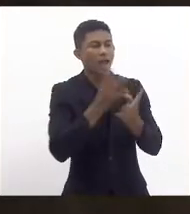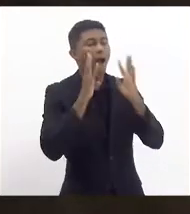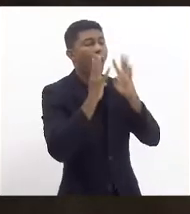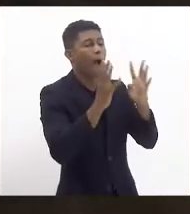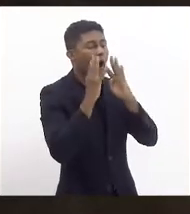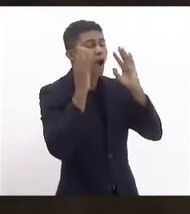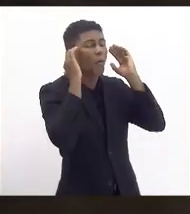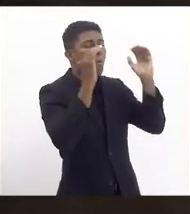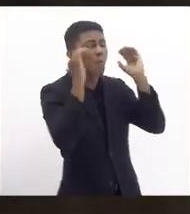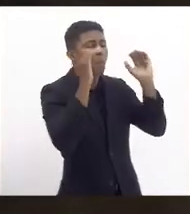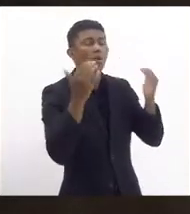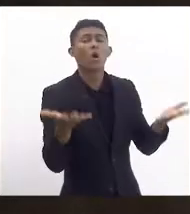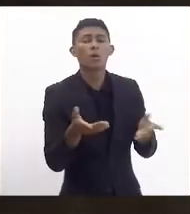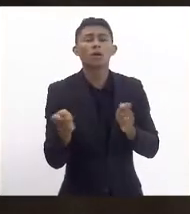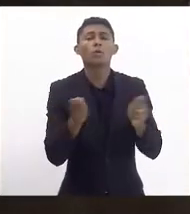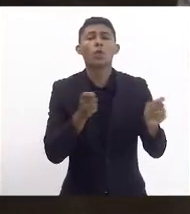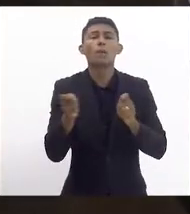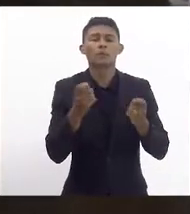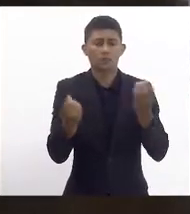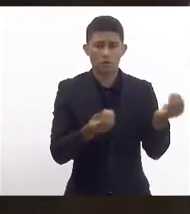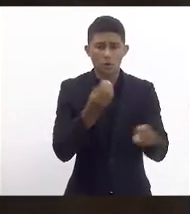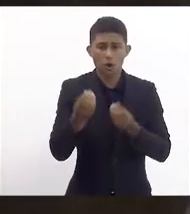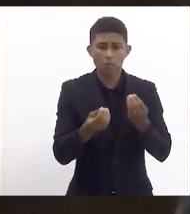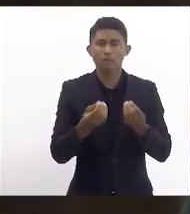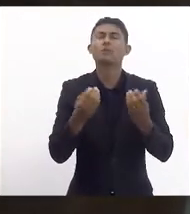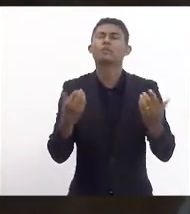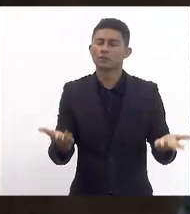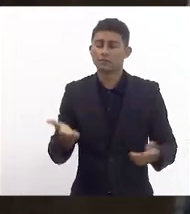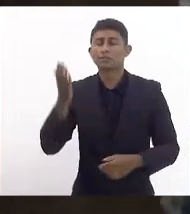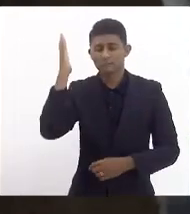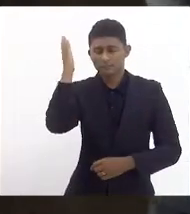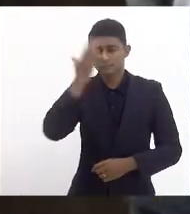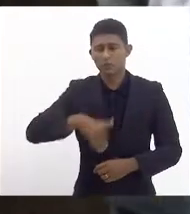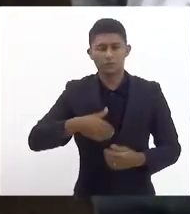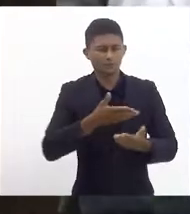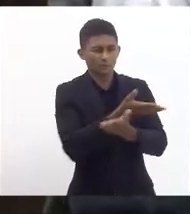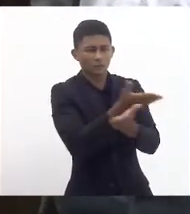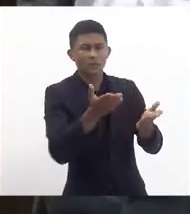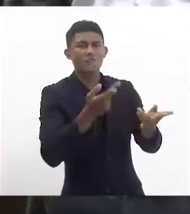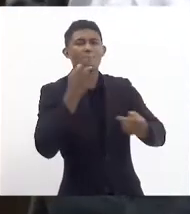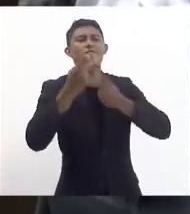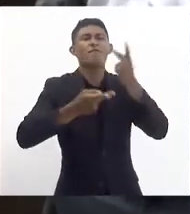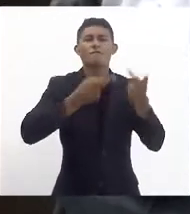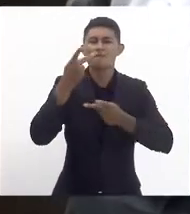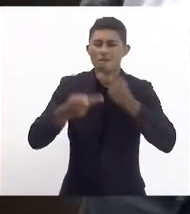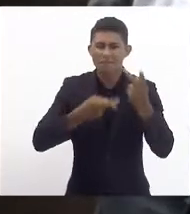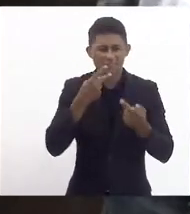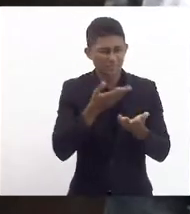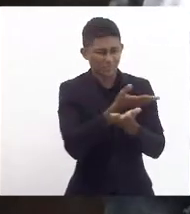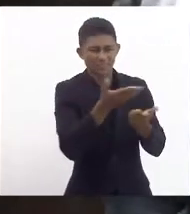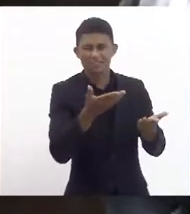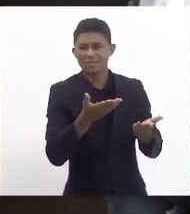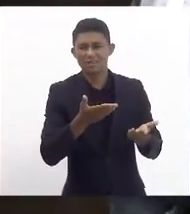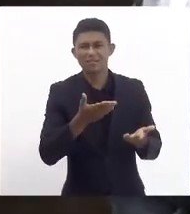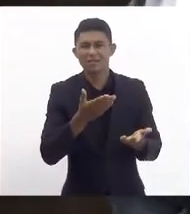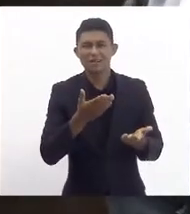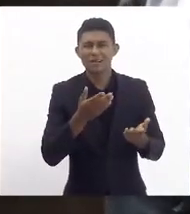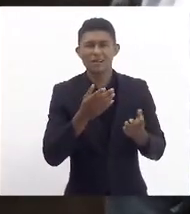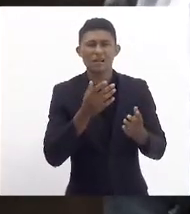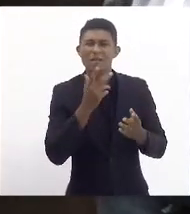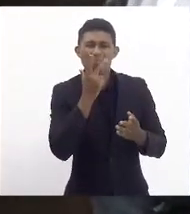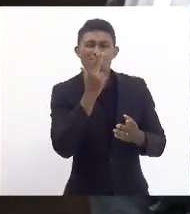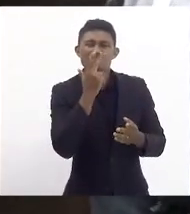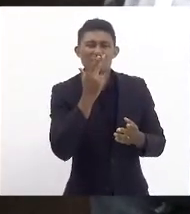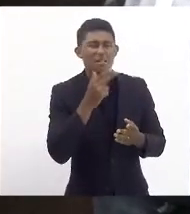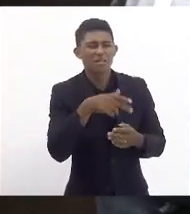uma prova do que o que eles falam é absoluta balela, mimimi, e eles querem cada